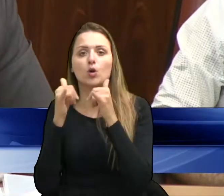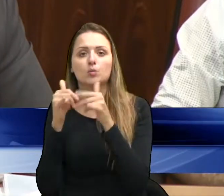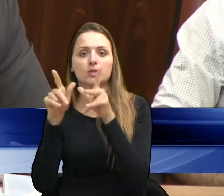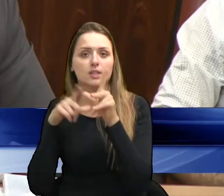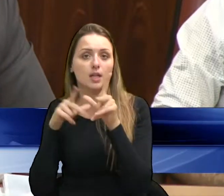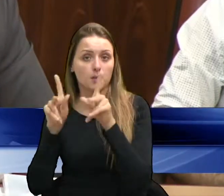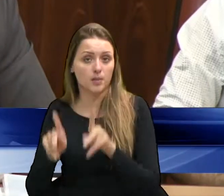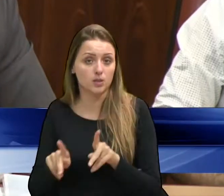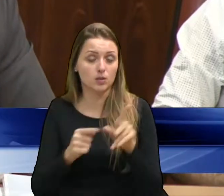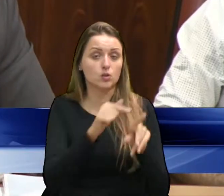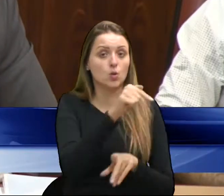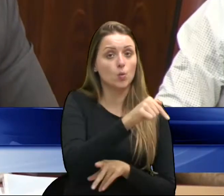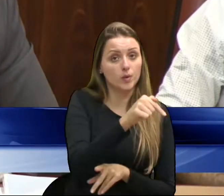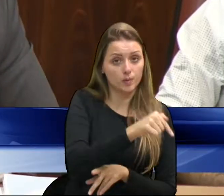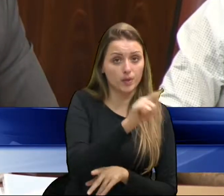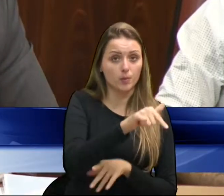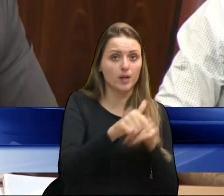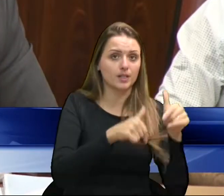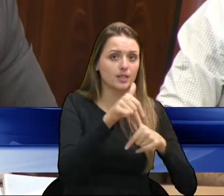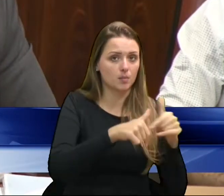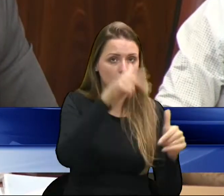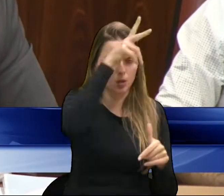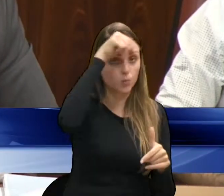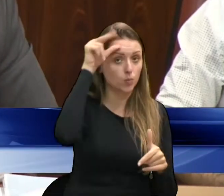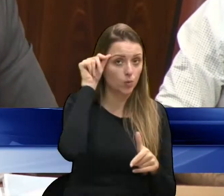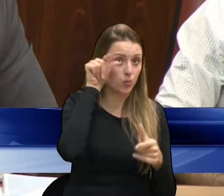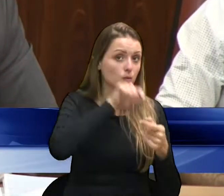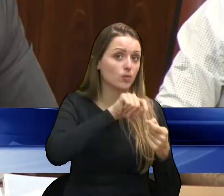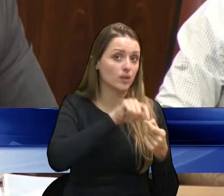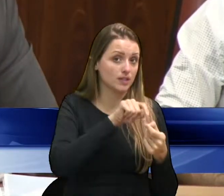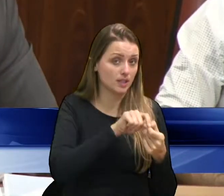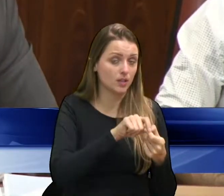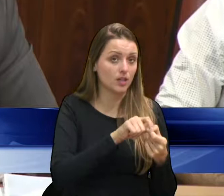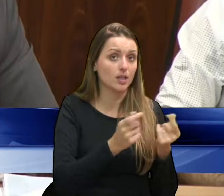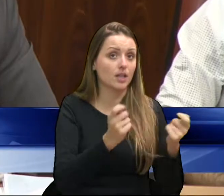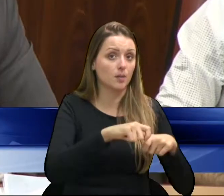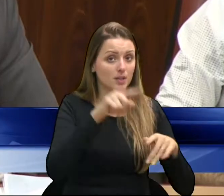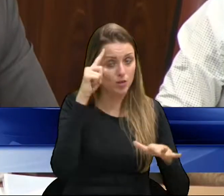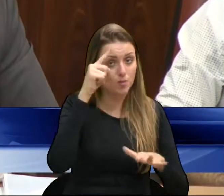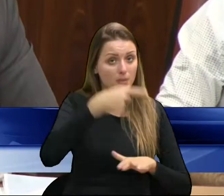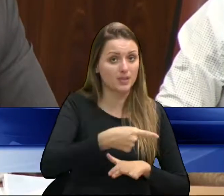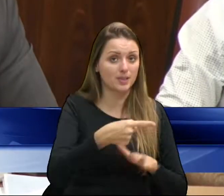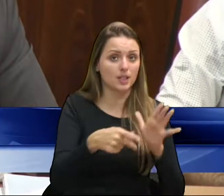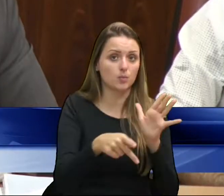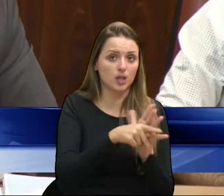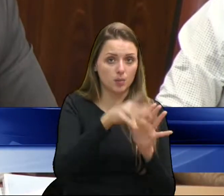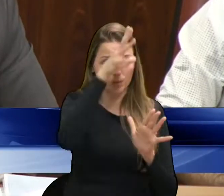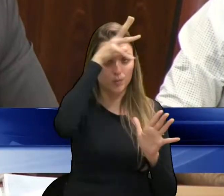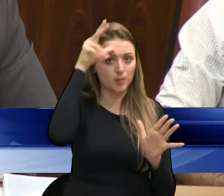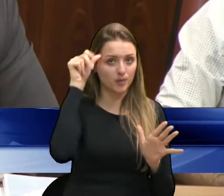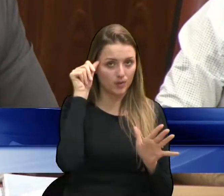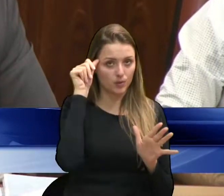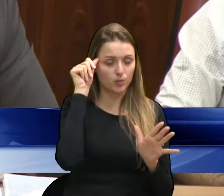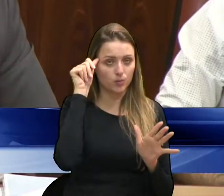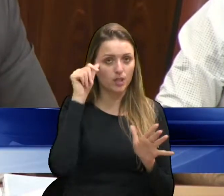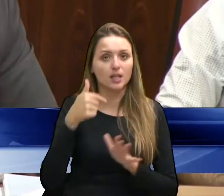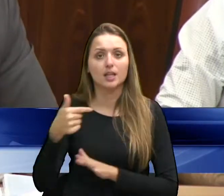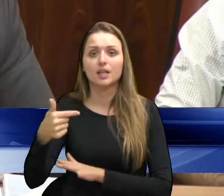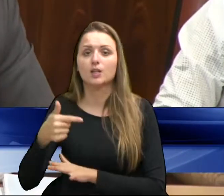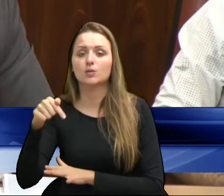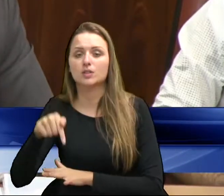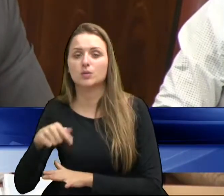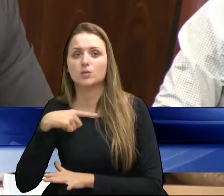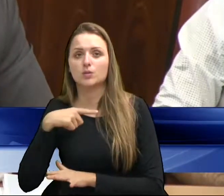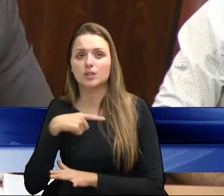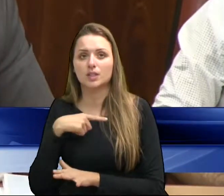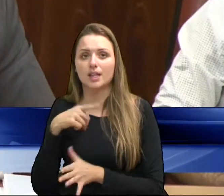O primeiro é serviço público realizado mediante condições impostas pelo poder concedente, e o segundo detém